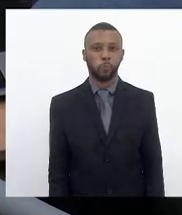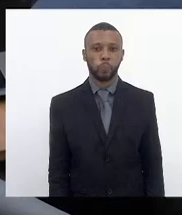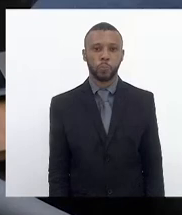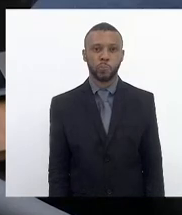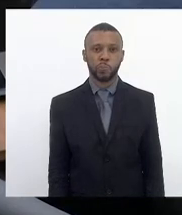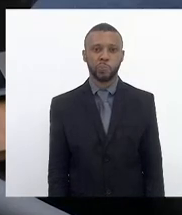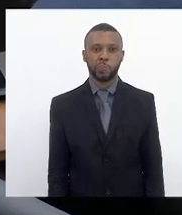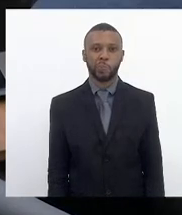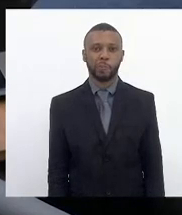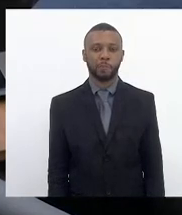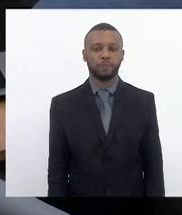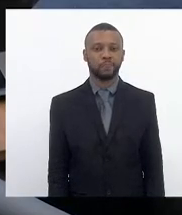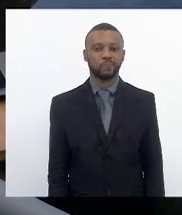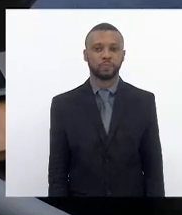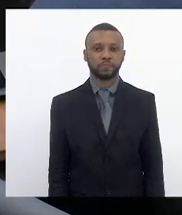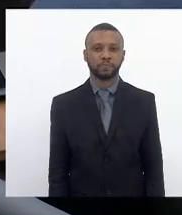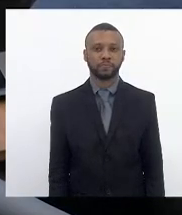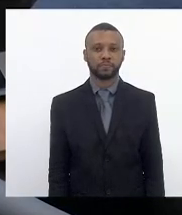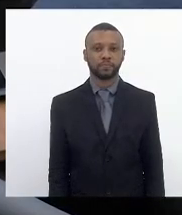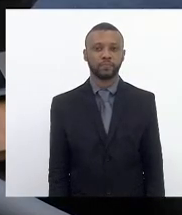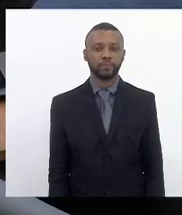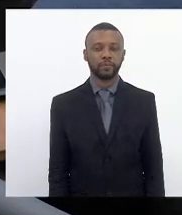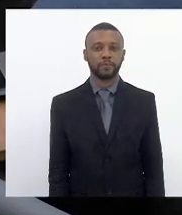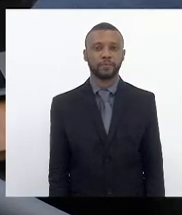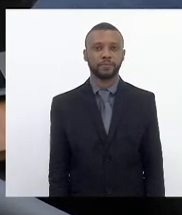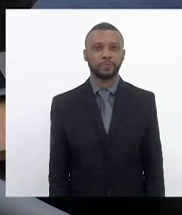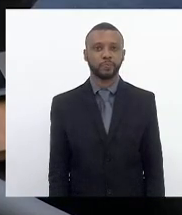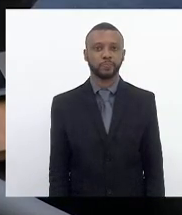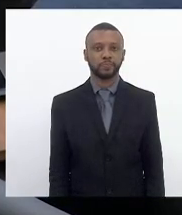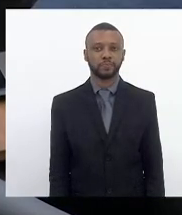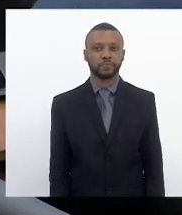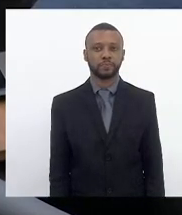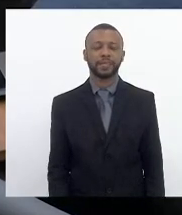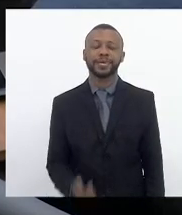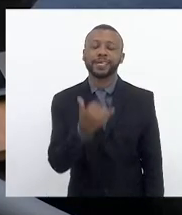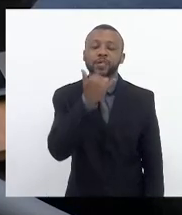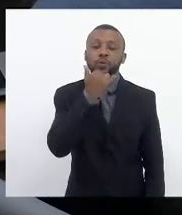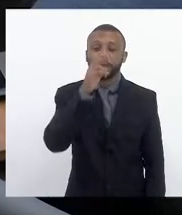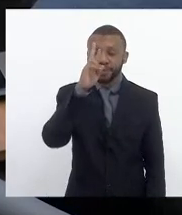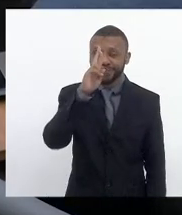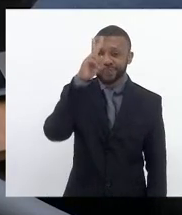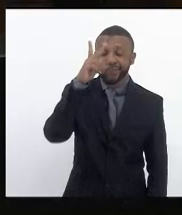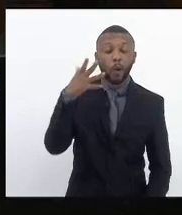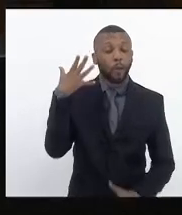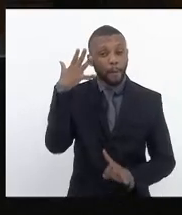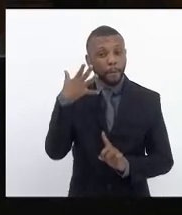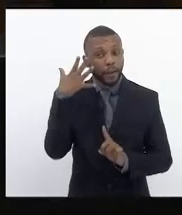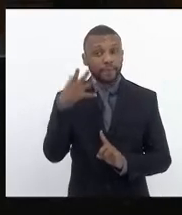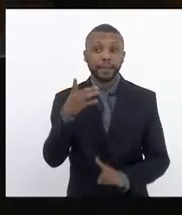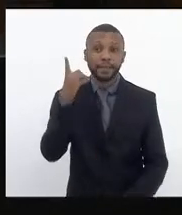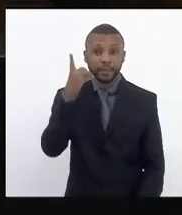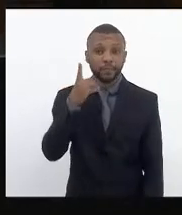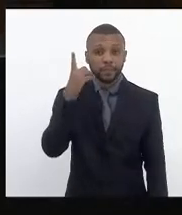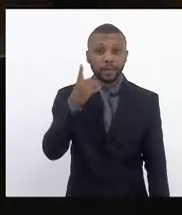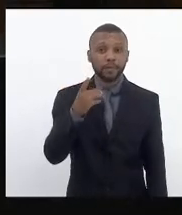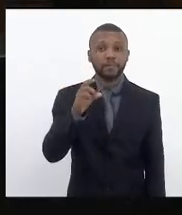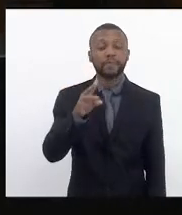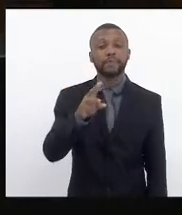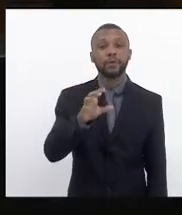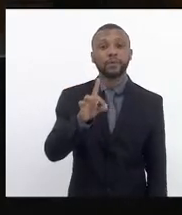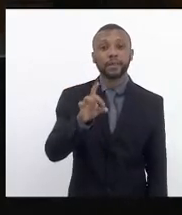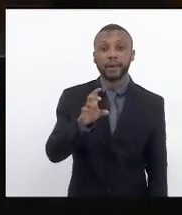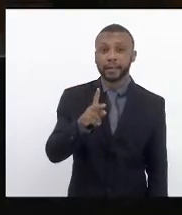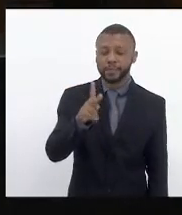E aí o perdão com a palavra que tá dando Monteiro que acompanhou